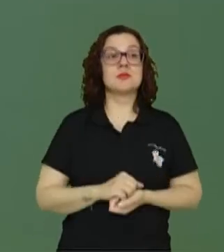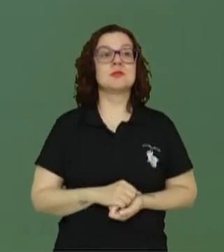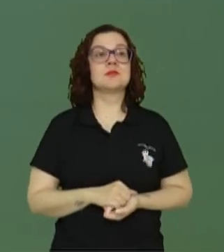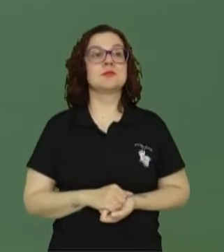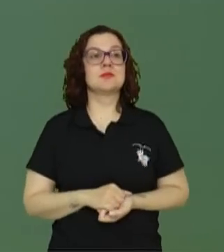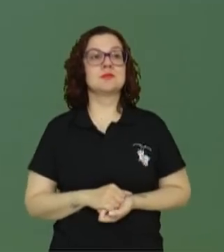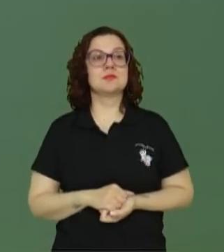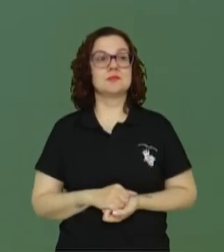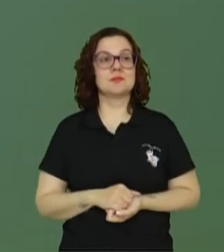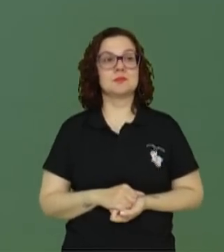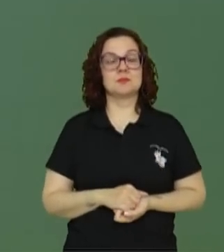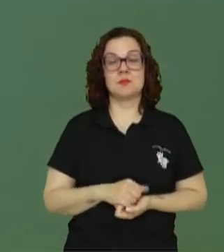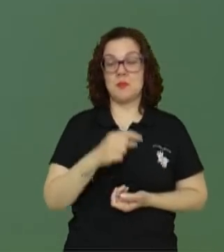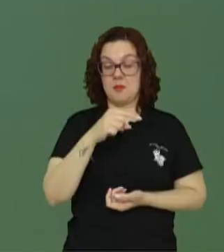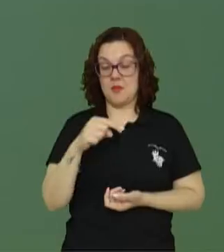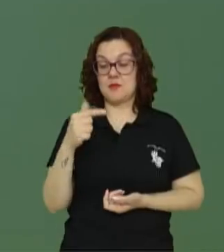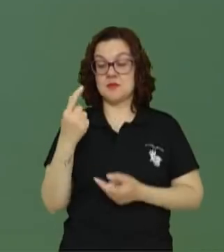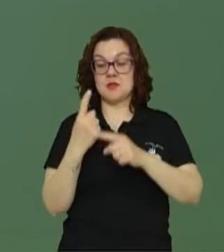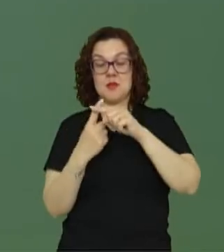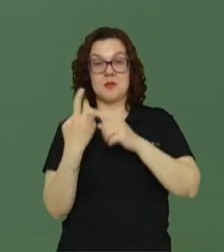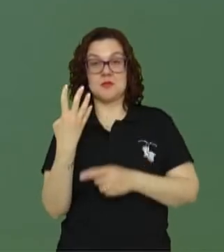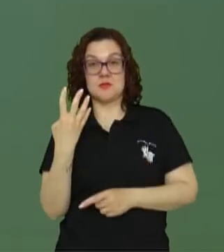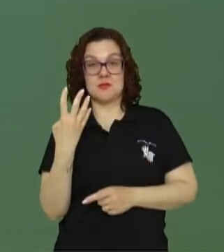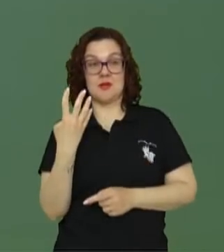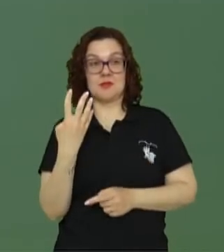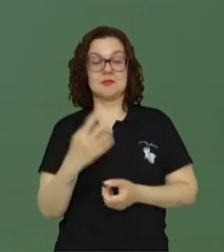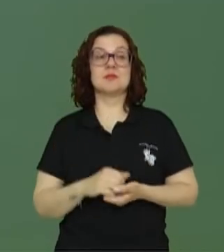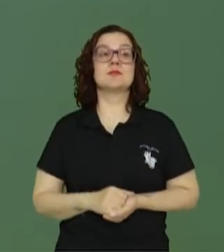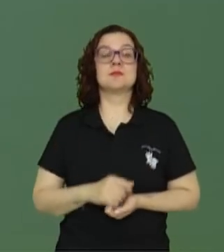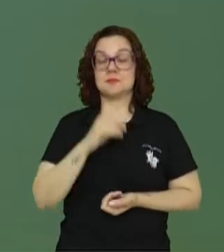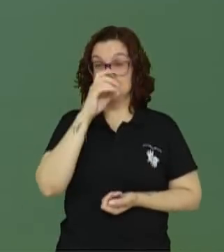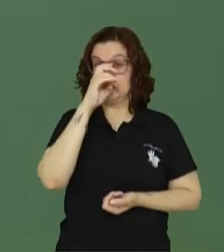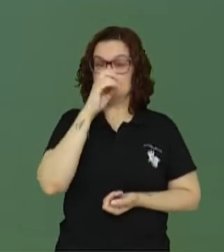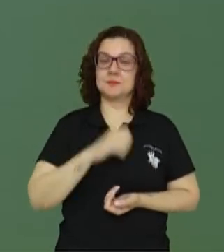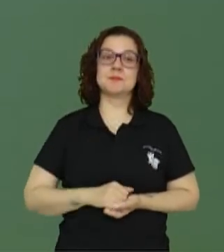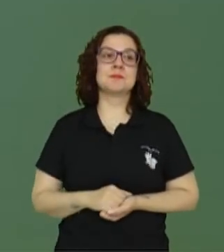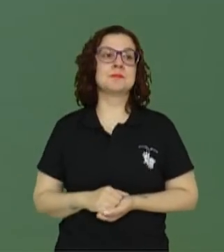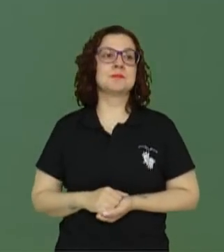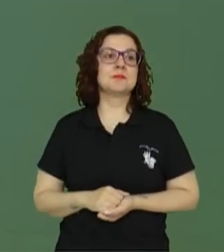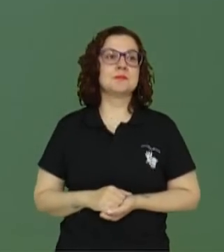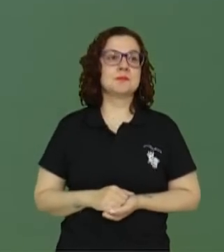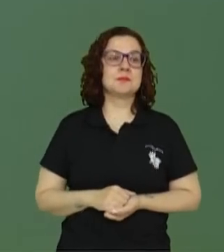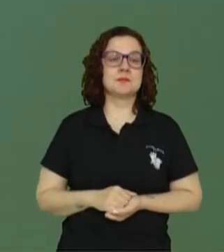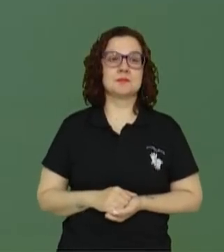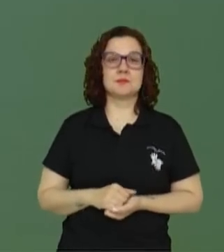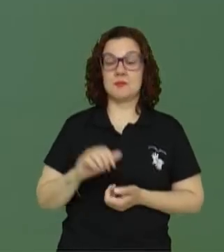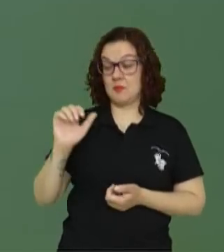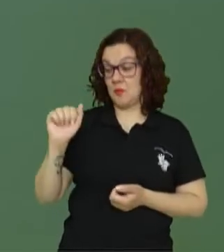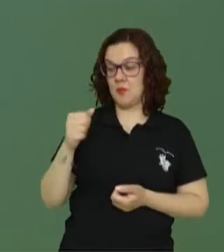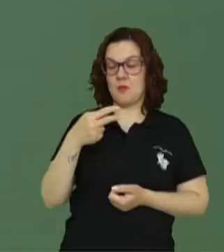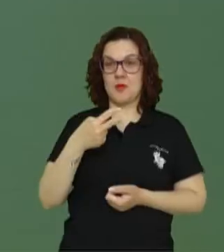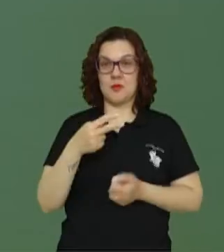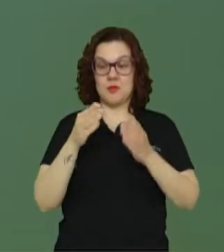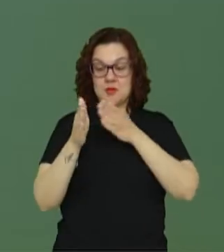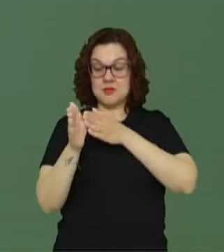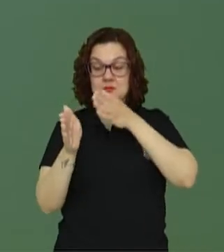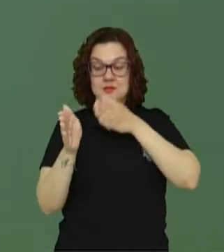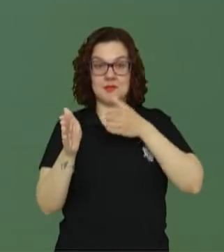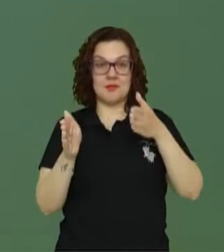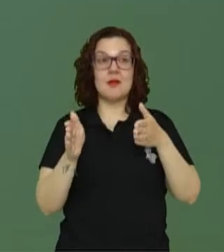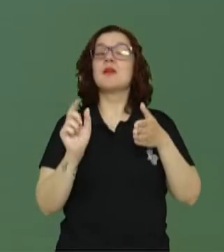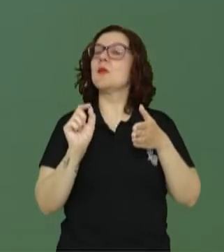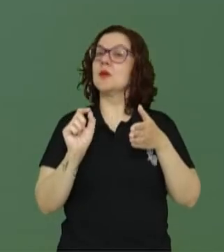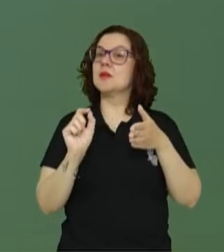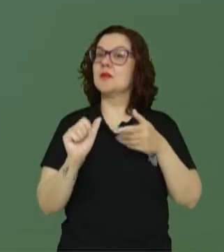Menos 7. Menos 7 mais 4. Eu acabei de descobrir que o meu segundo termo dessa sequência